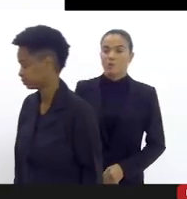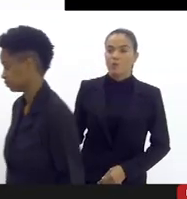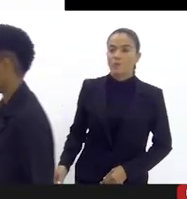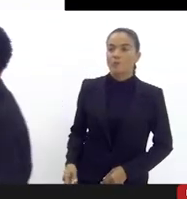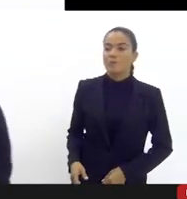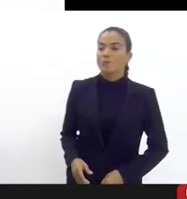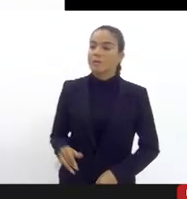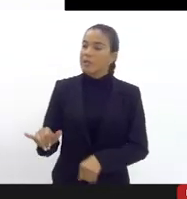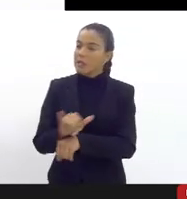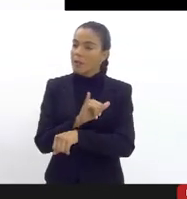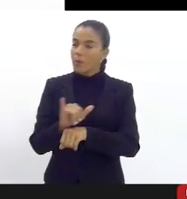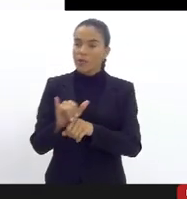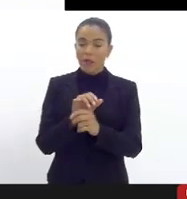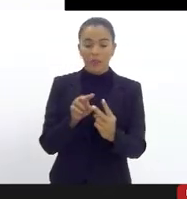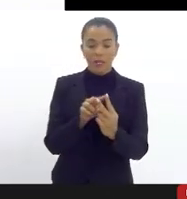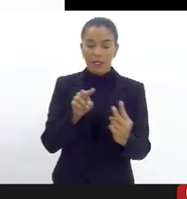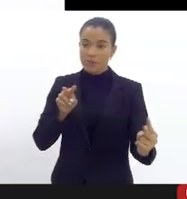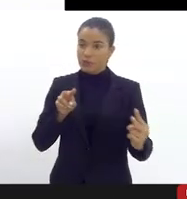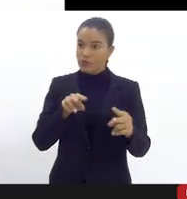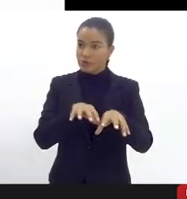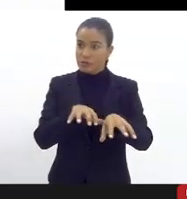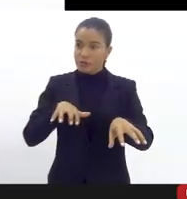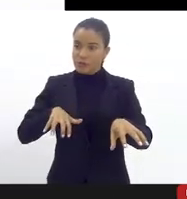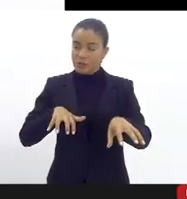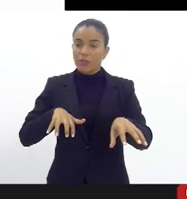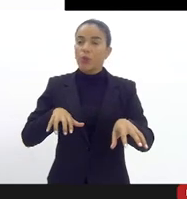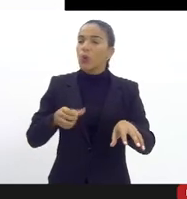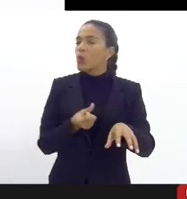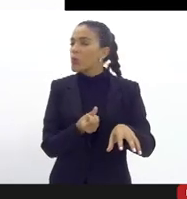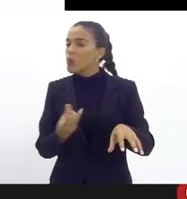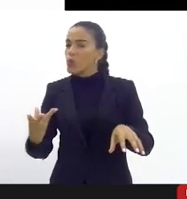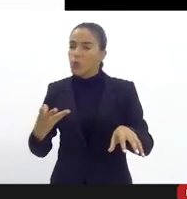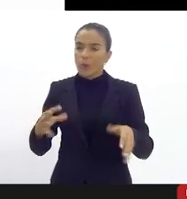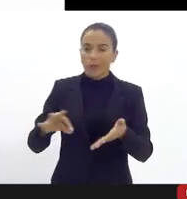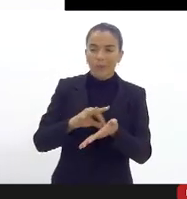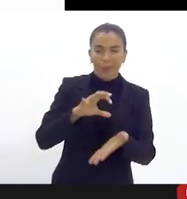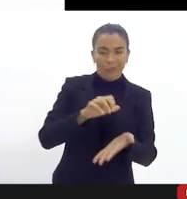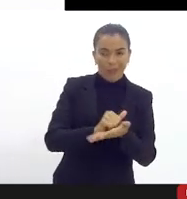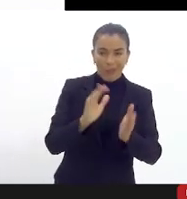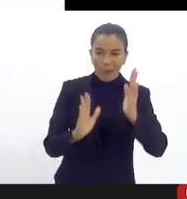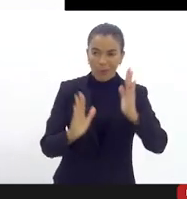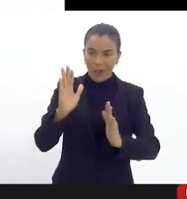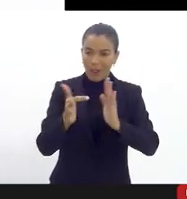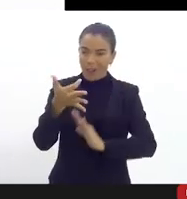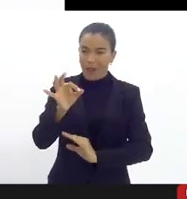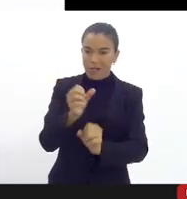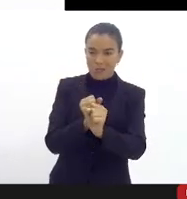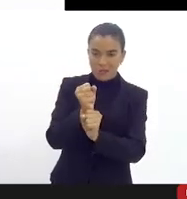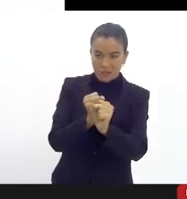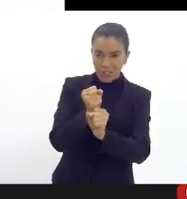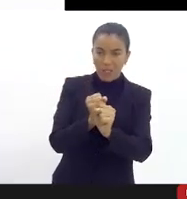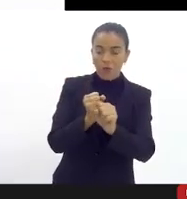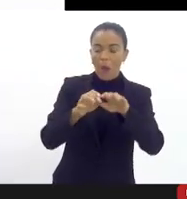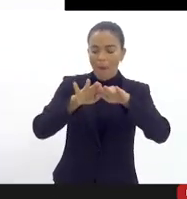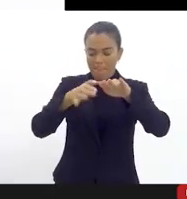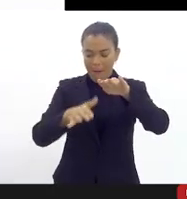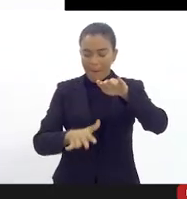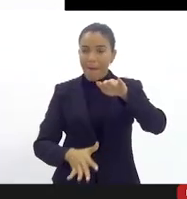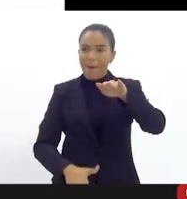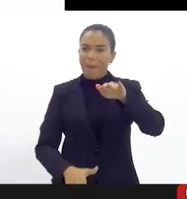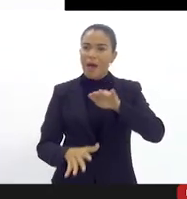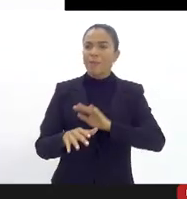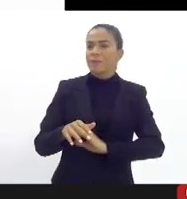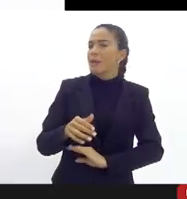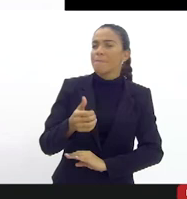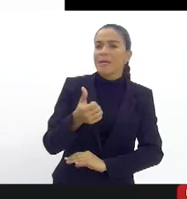modalidade à distância e o número de matrículas presenciais nesse período de 10 anos cai de cerca de 240 mil